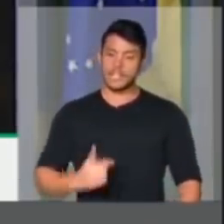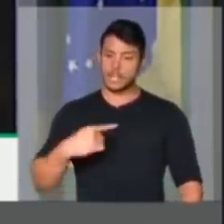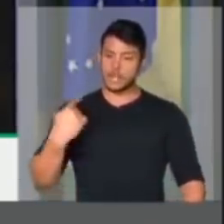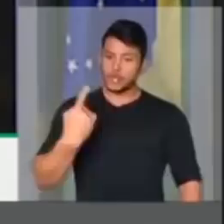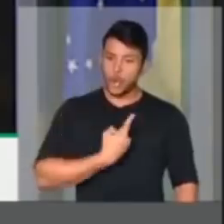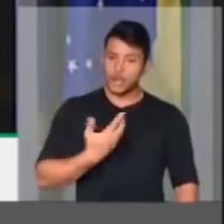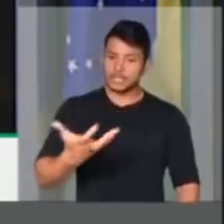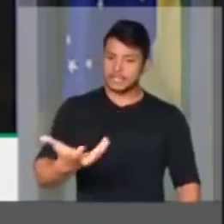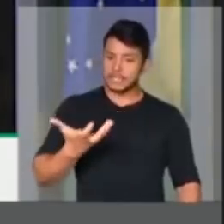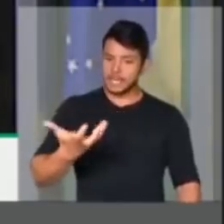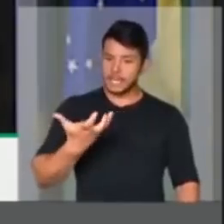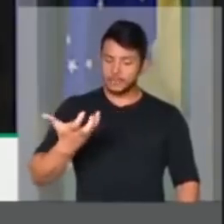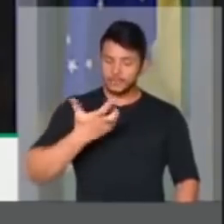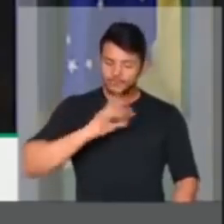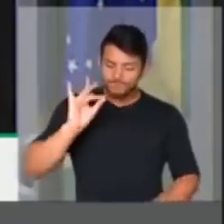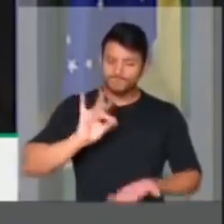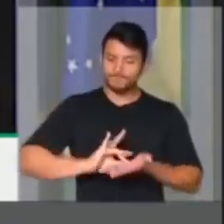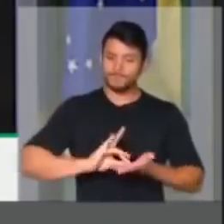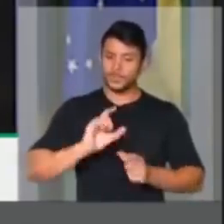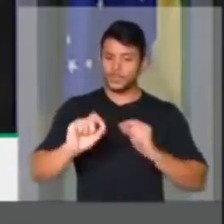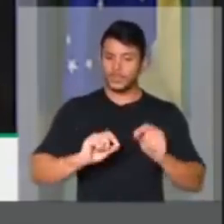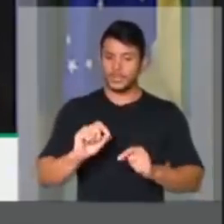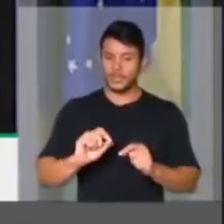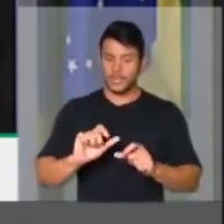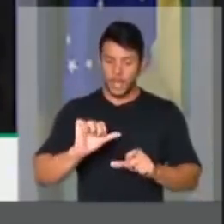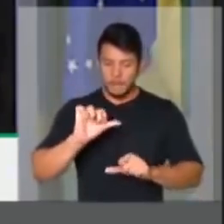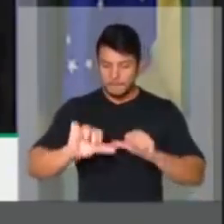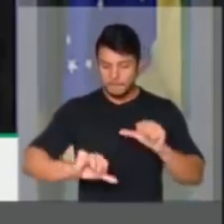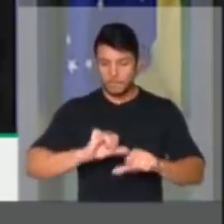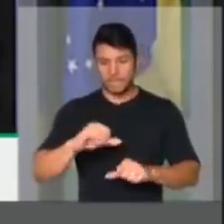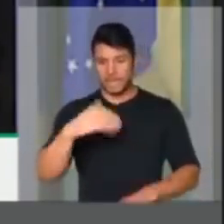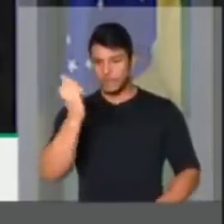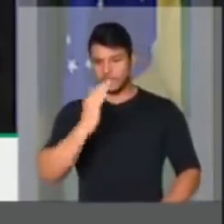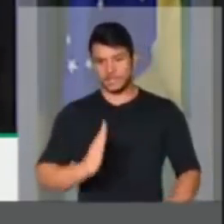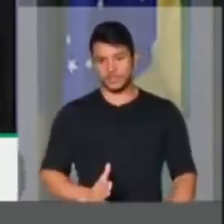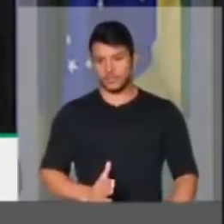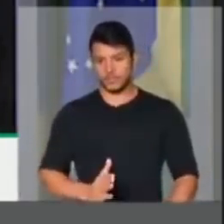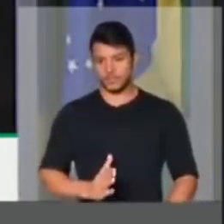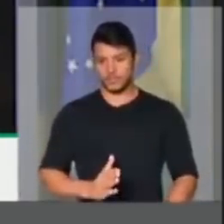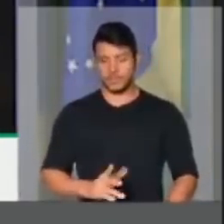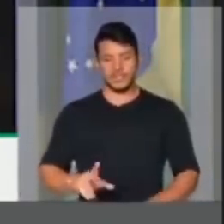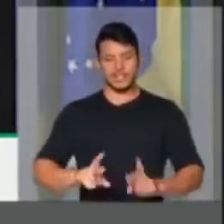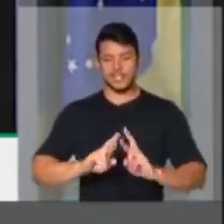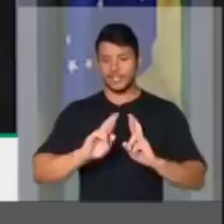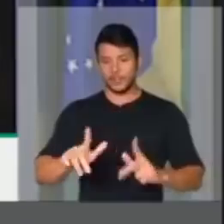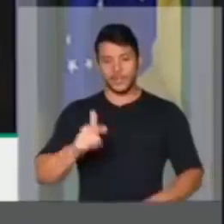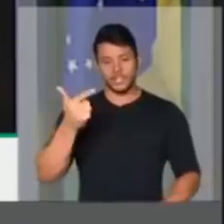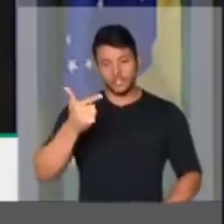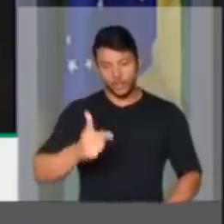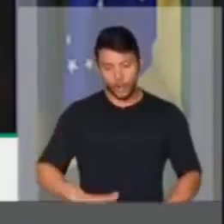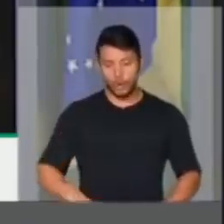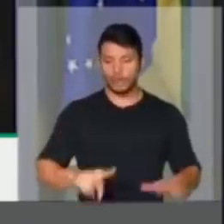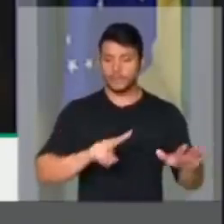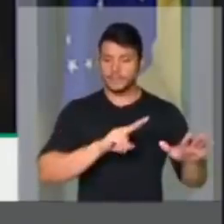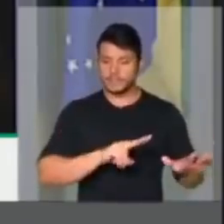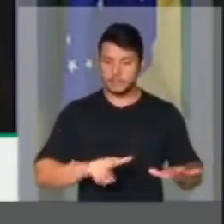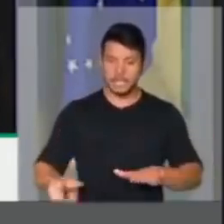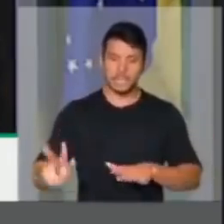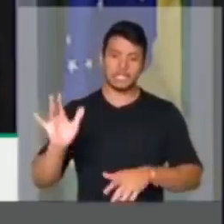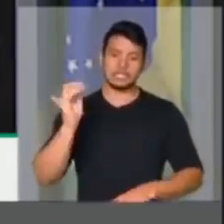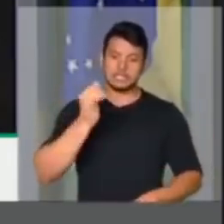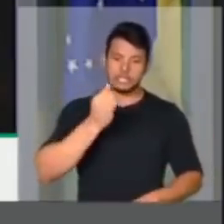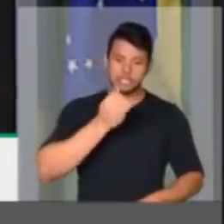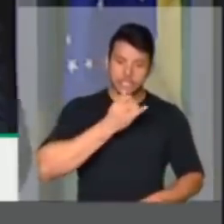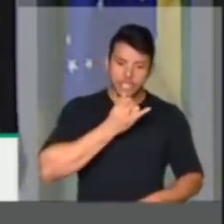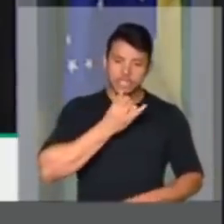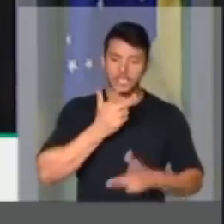Nós queremos, de fato, tirar o Brasil dessa situação calamitosa e não terminar mais uma semana como